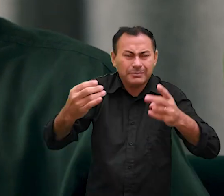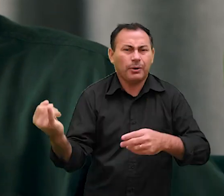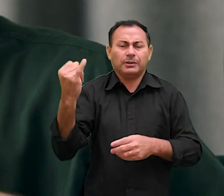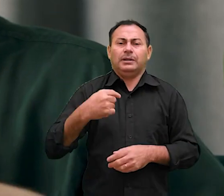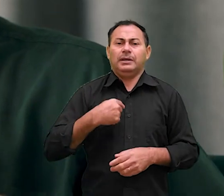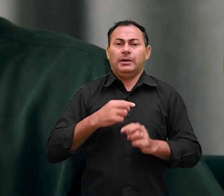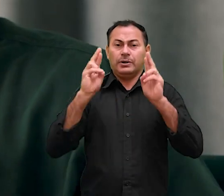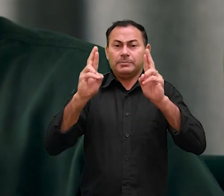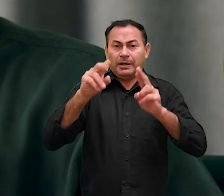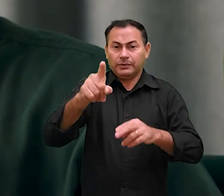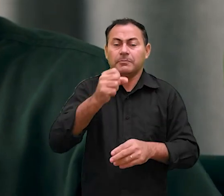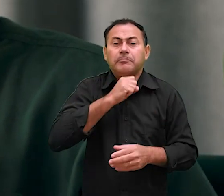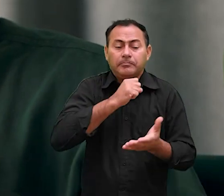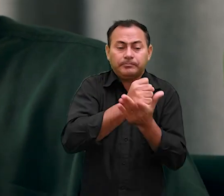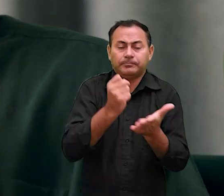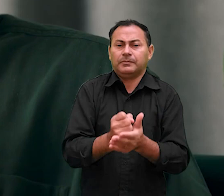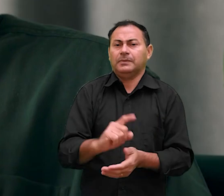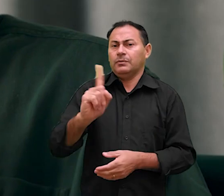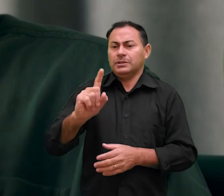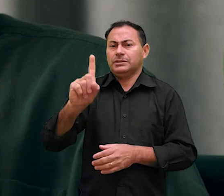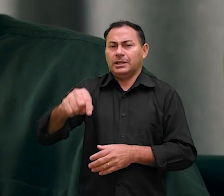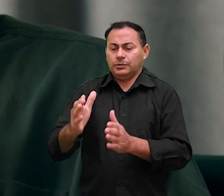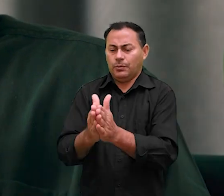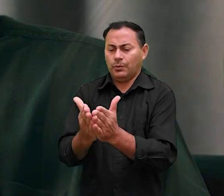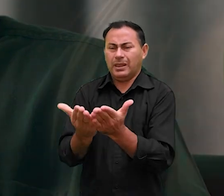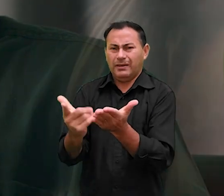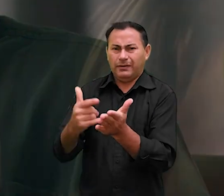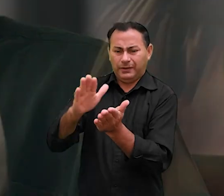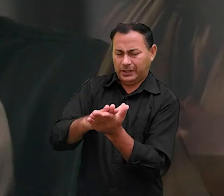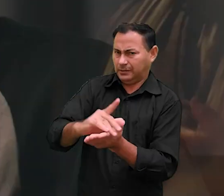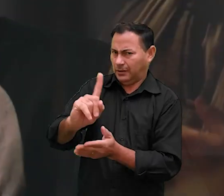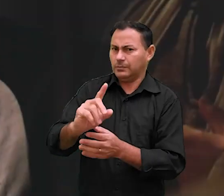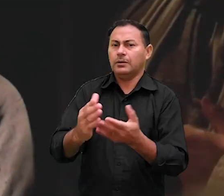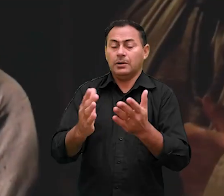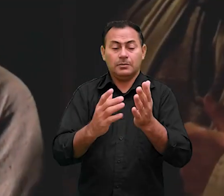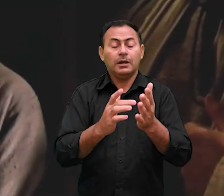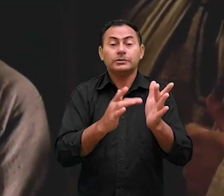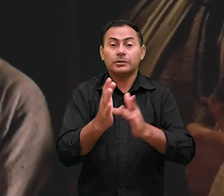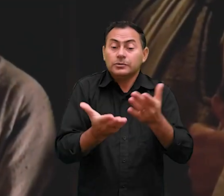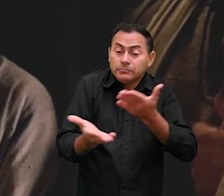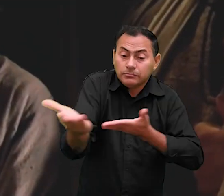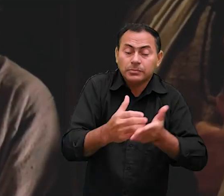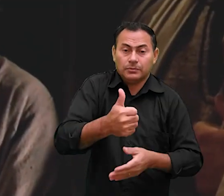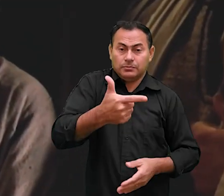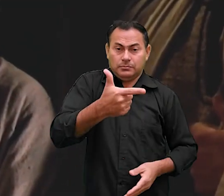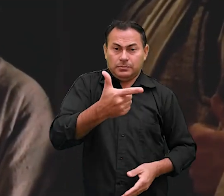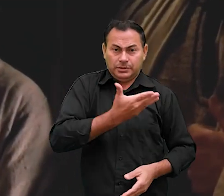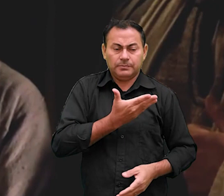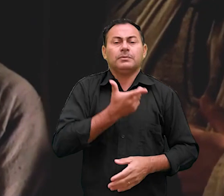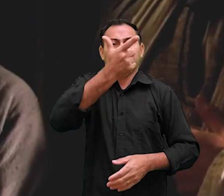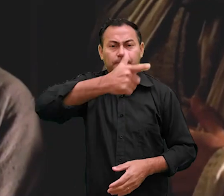Eu espero que para você o Velho Testamento não seja um livro fechado. Esse é o tipo de coisa que Jesus compartilhou com os